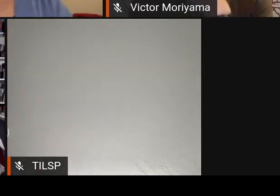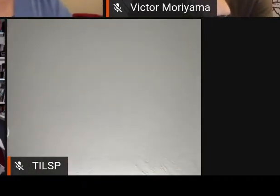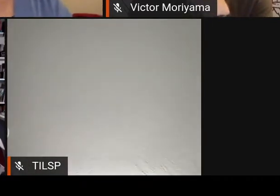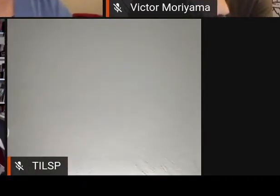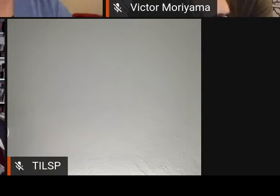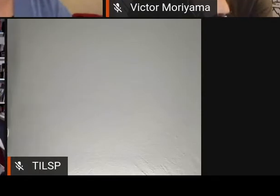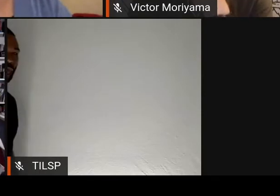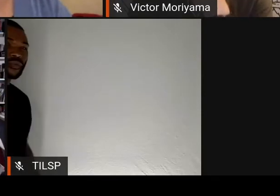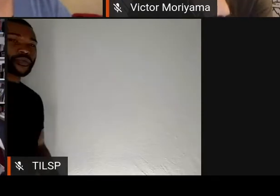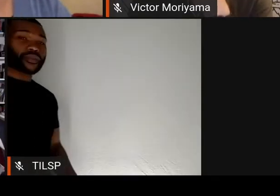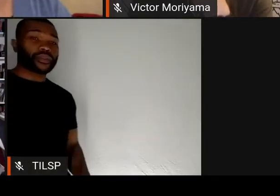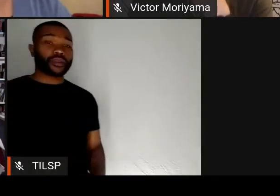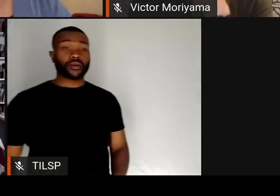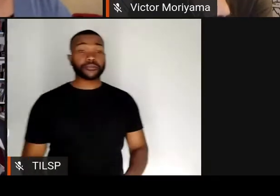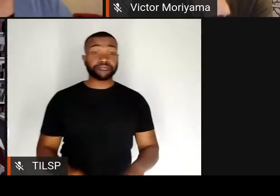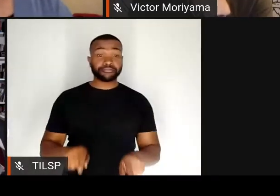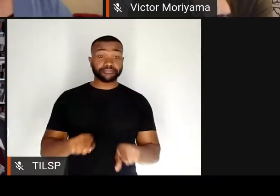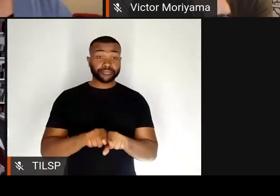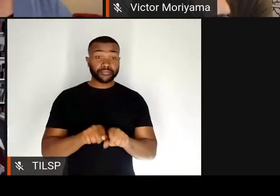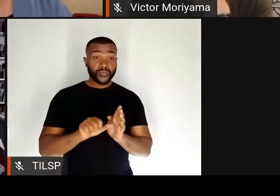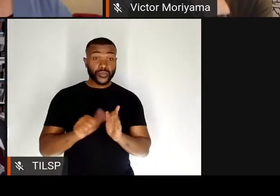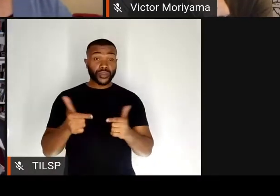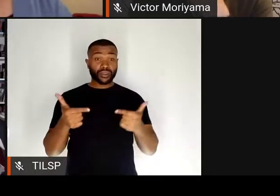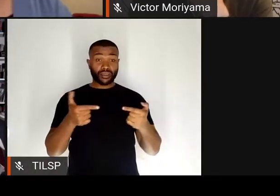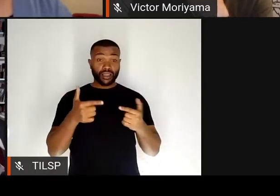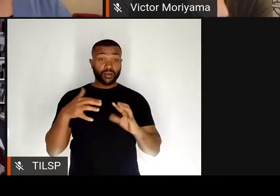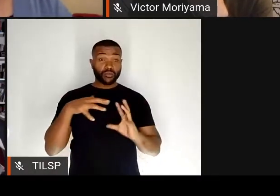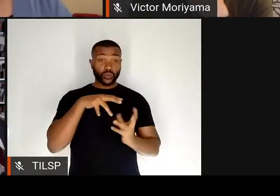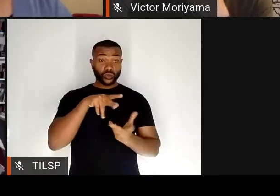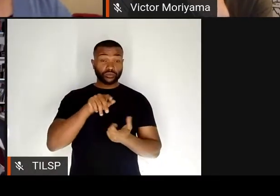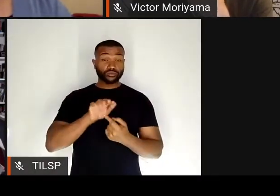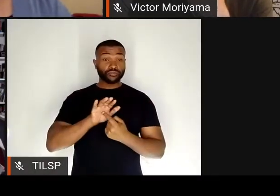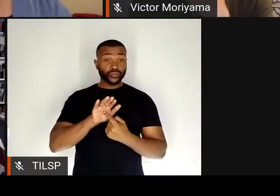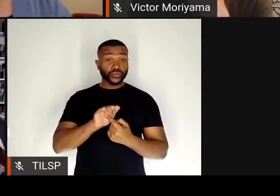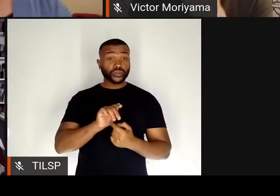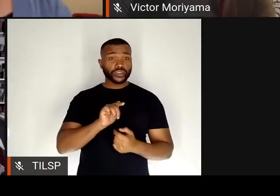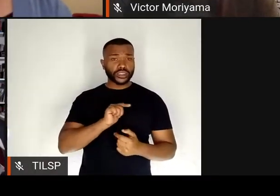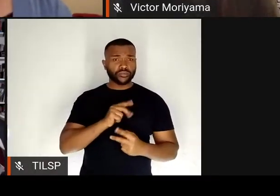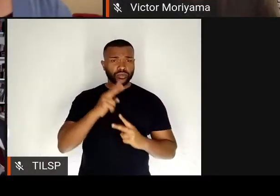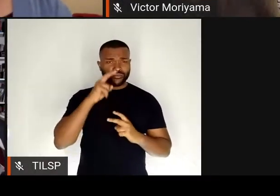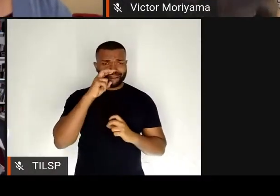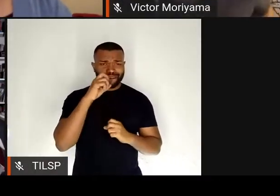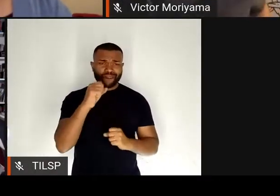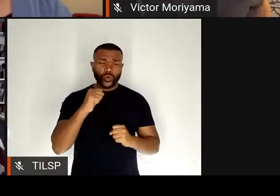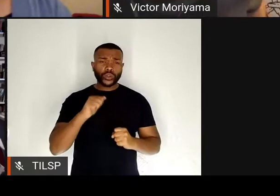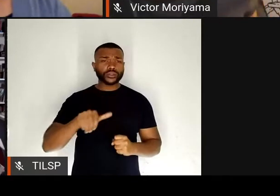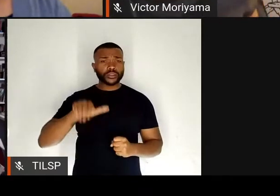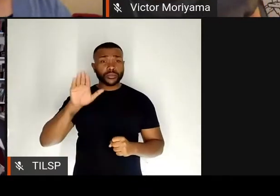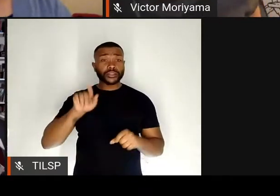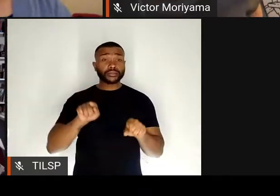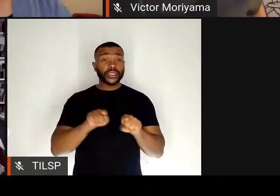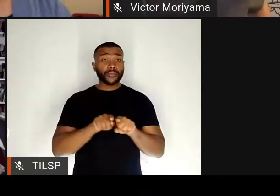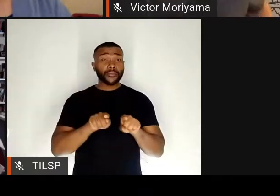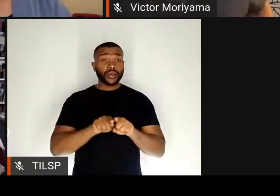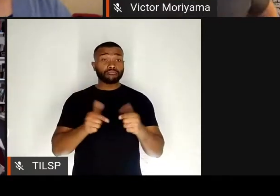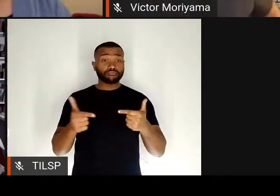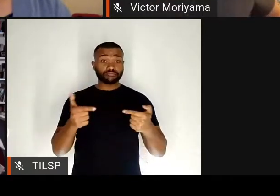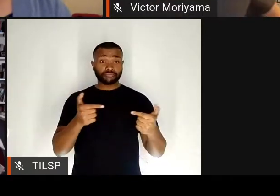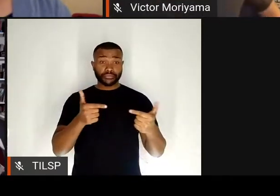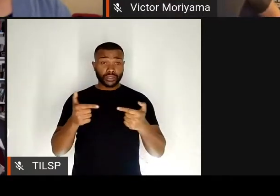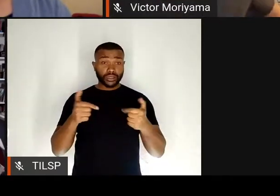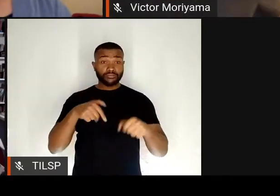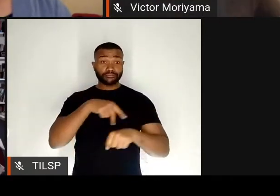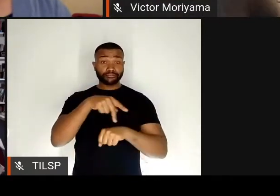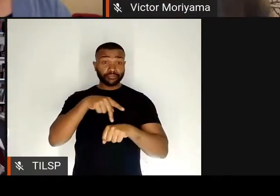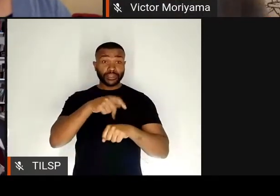aparecer na Primeira Guerra Mundial, elas existiram e com mais força durante a Guerra Civil Espanhola.